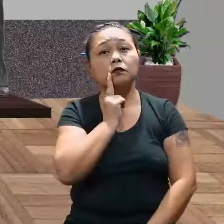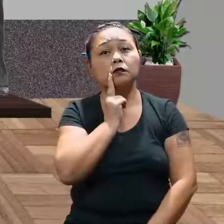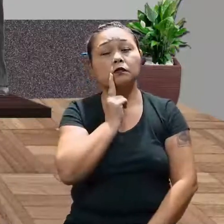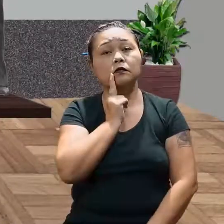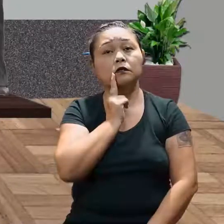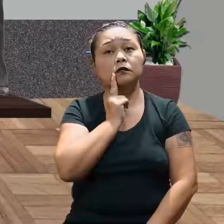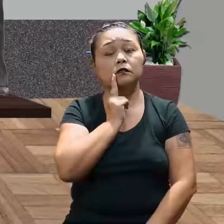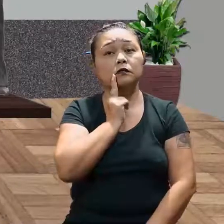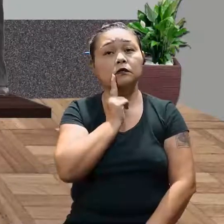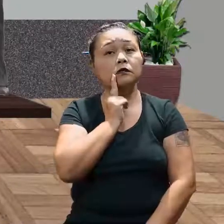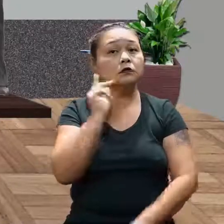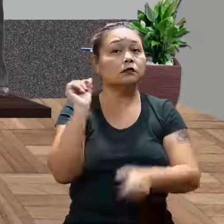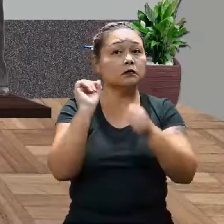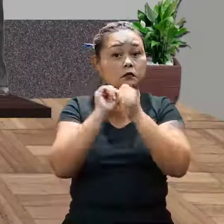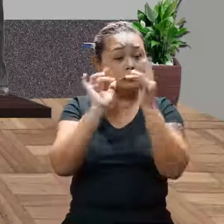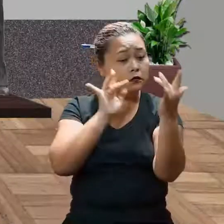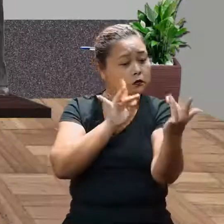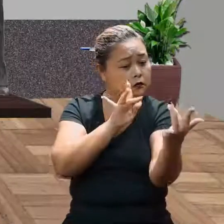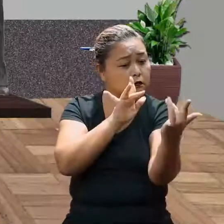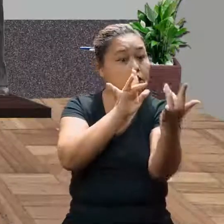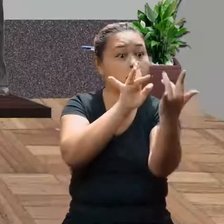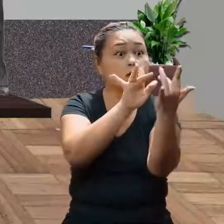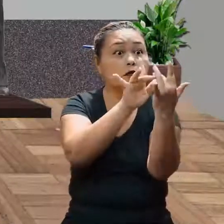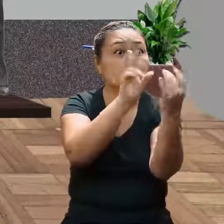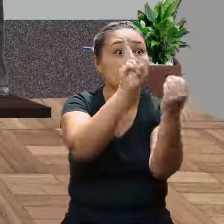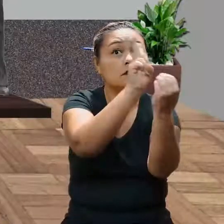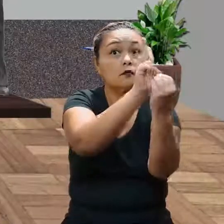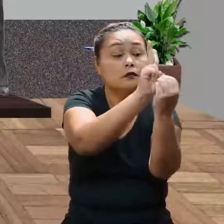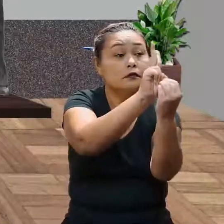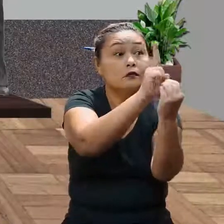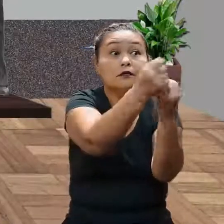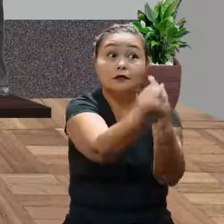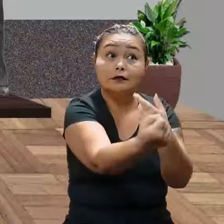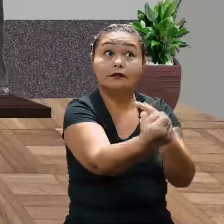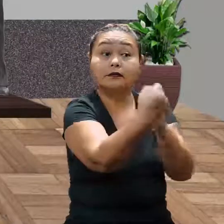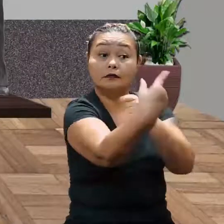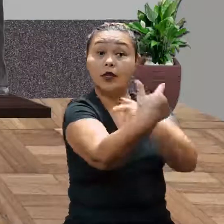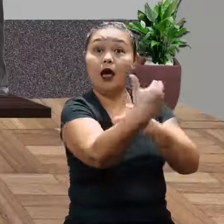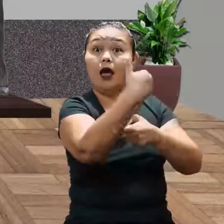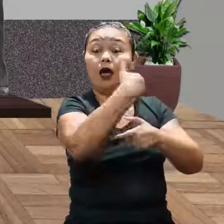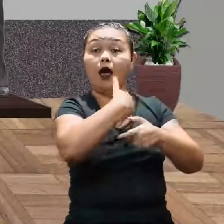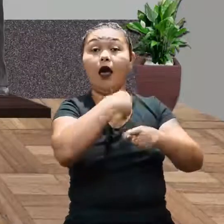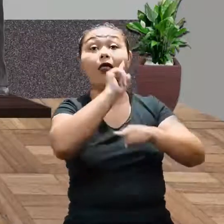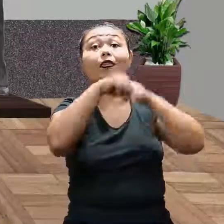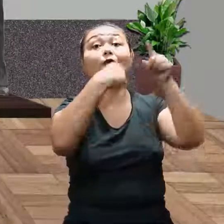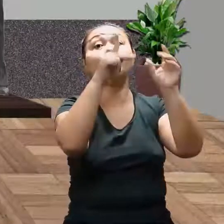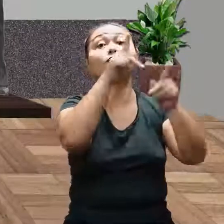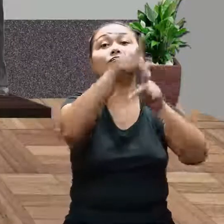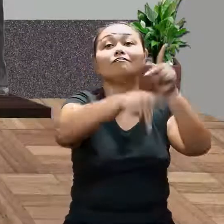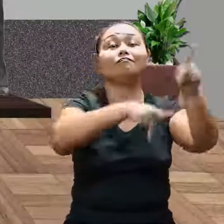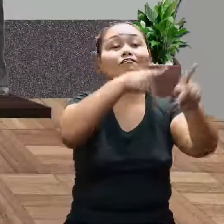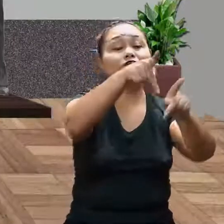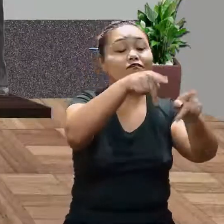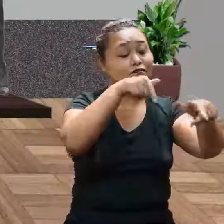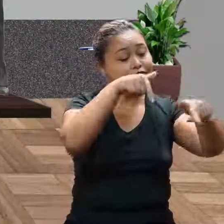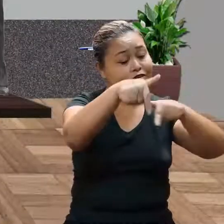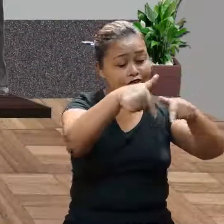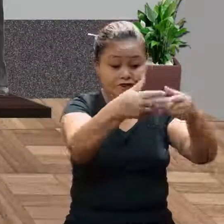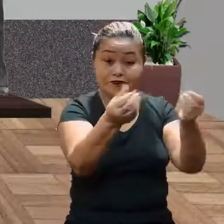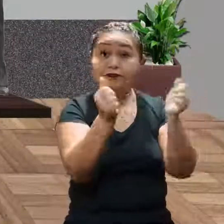ele vai fazer o contato com esse povo que vai lhe atacar, depois é um povo que vai estar trabalhando com